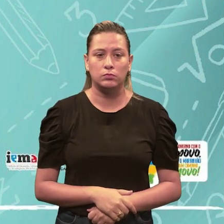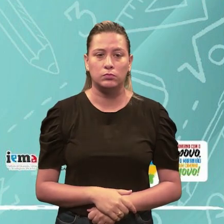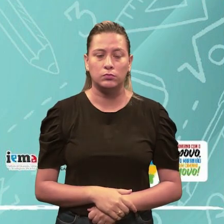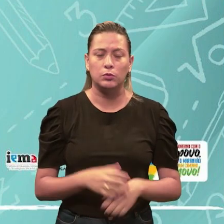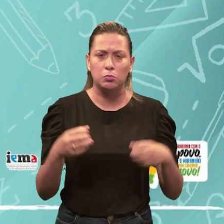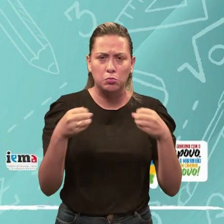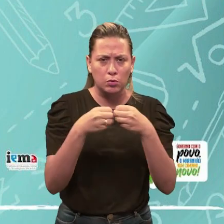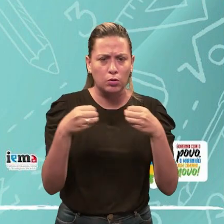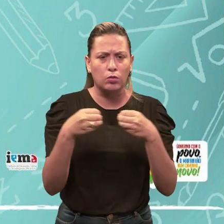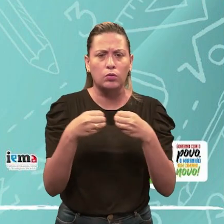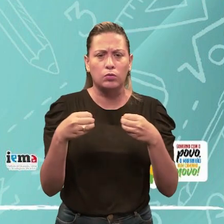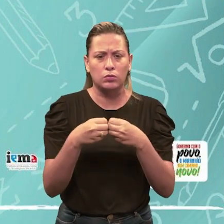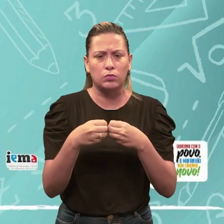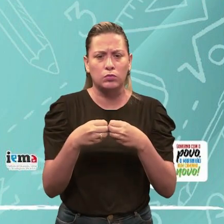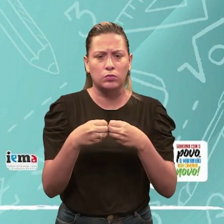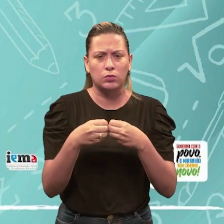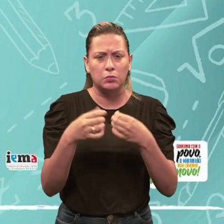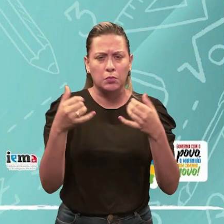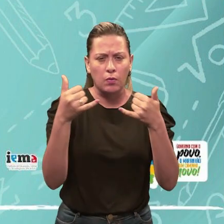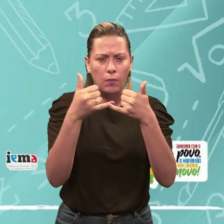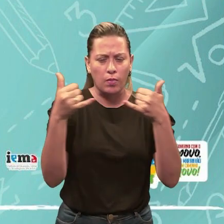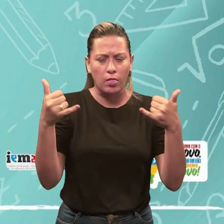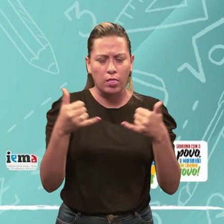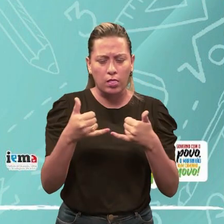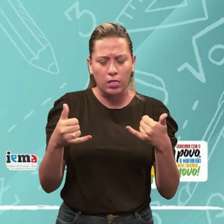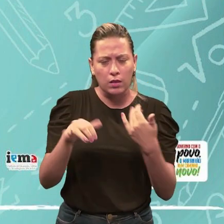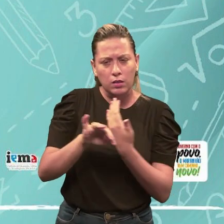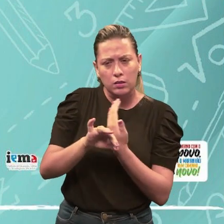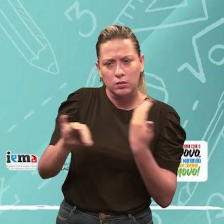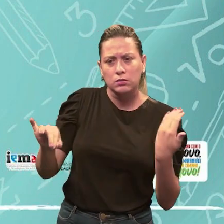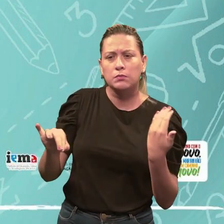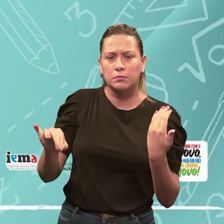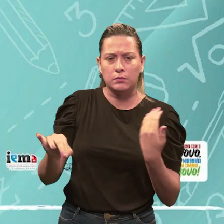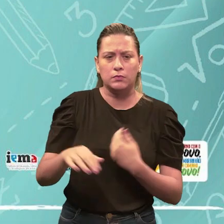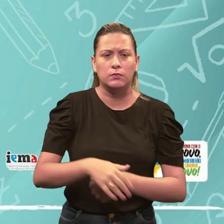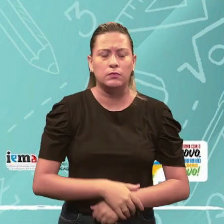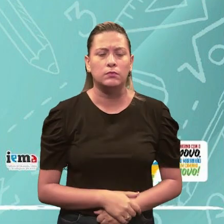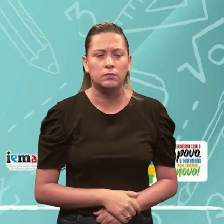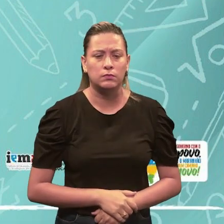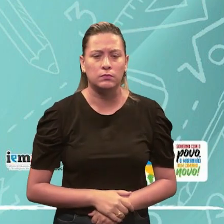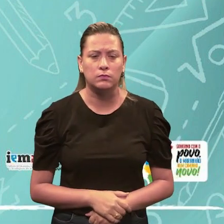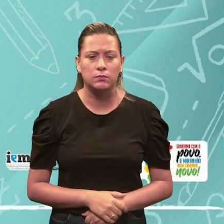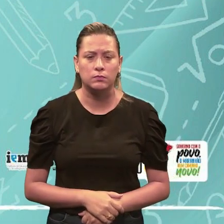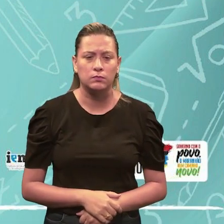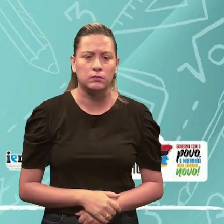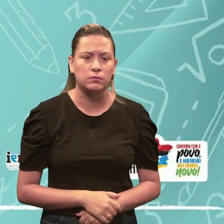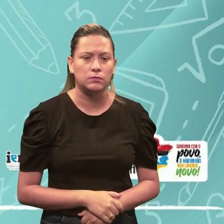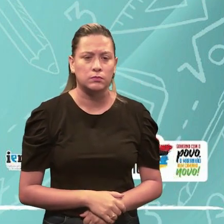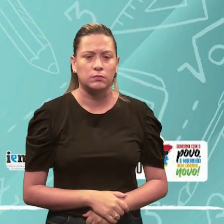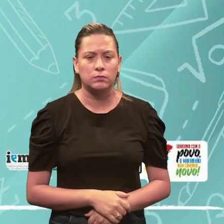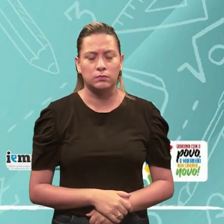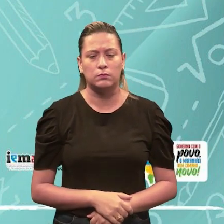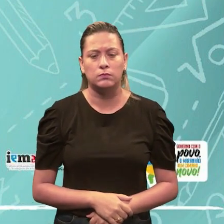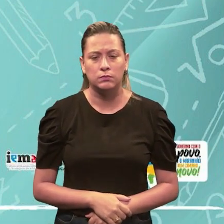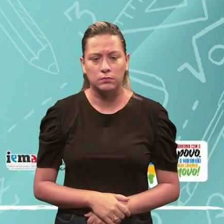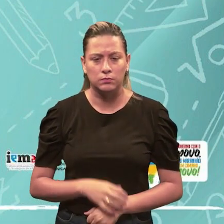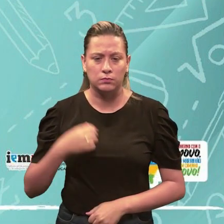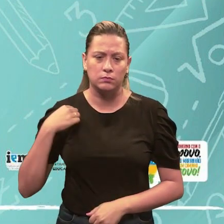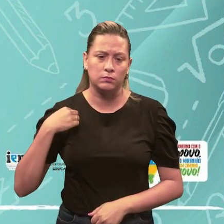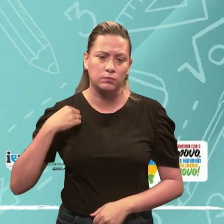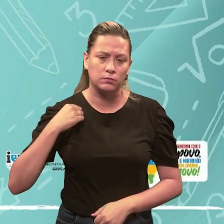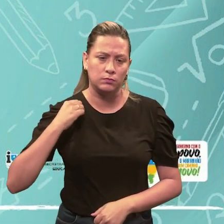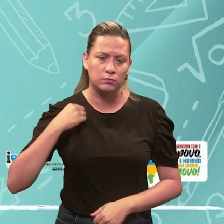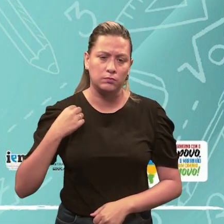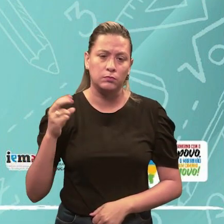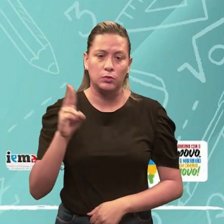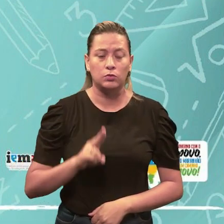próximas umas das outras, com algumas linhas separando-as, né? São as linhazinhas separando essas bobinas. Pode ser identificada